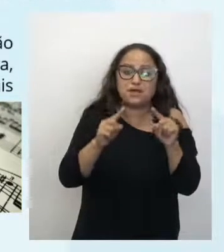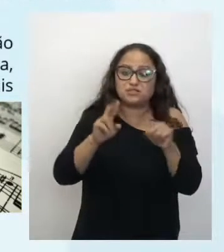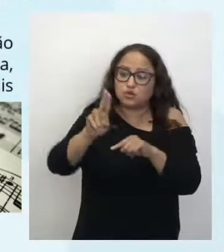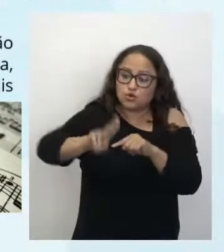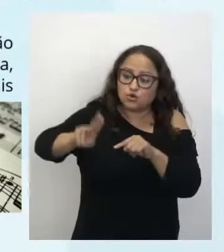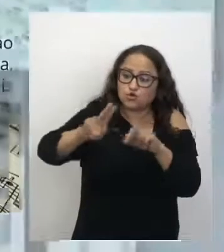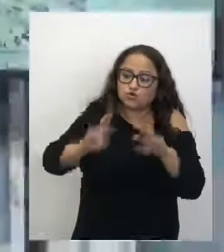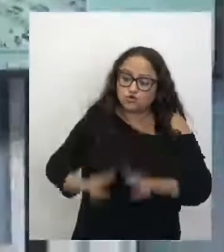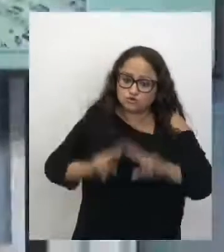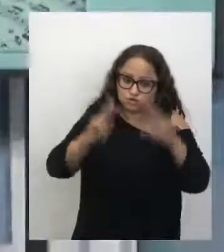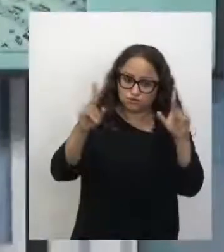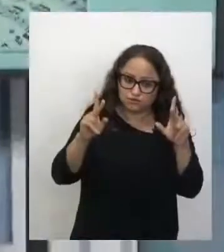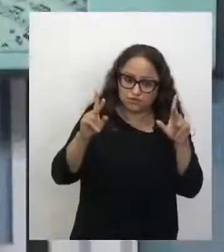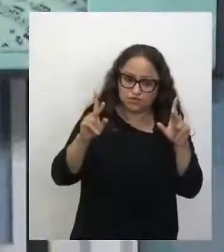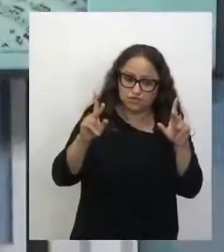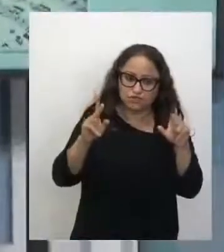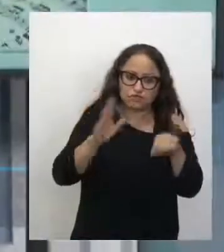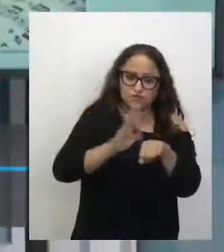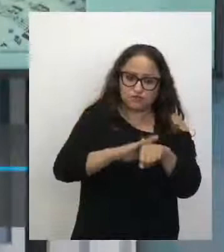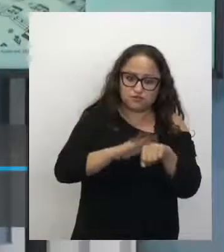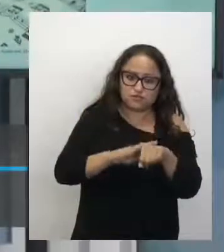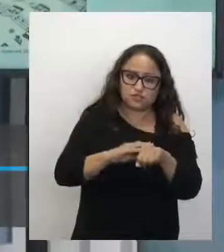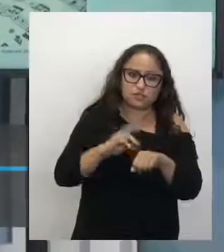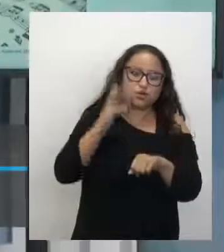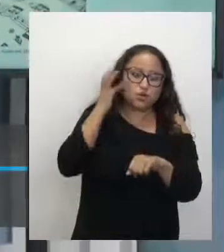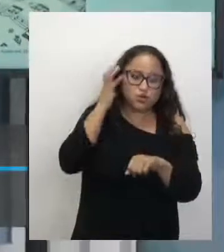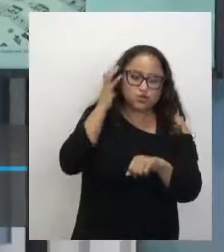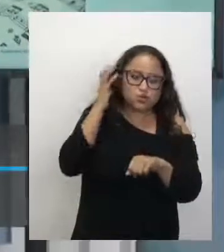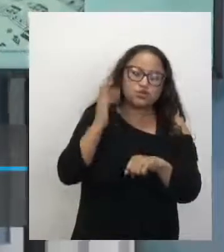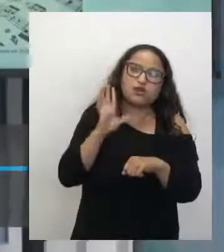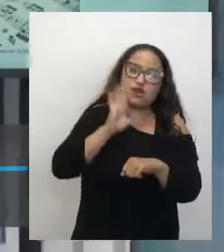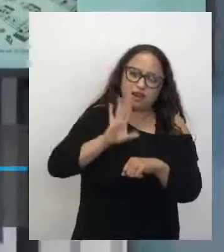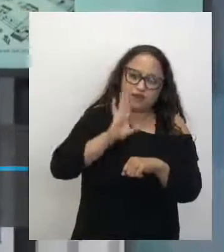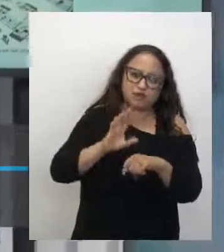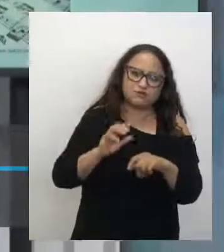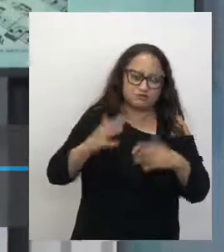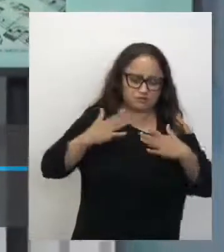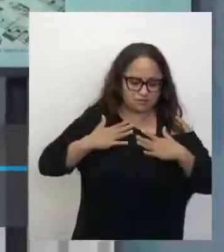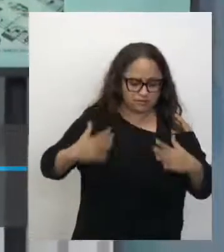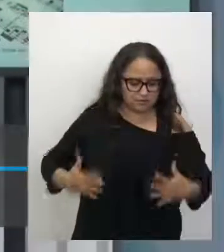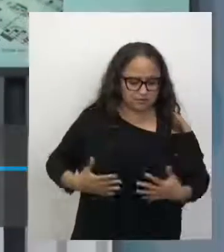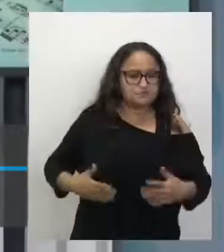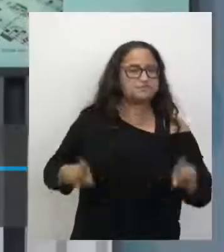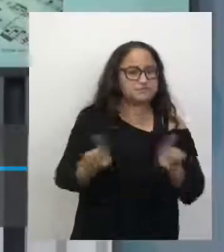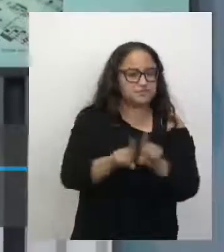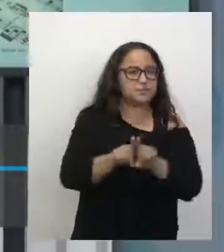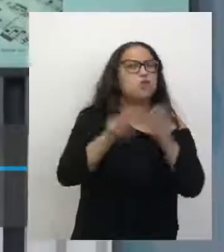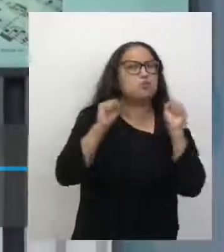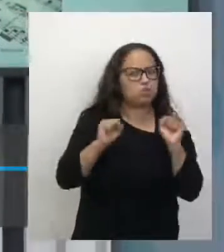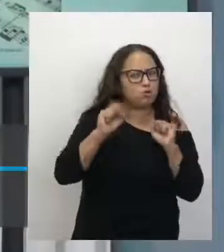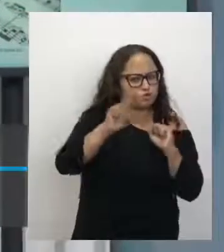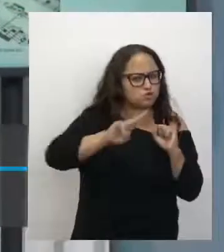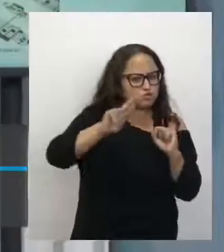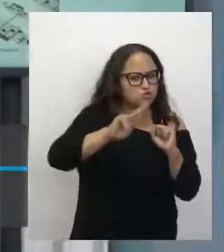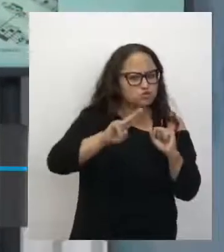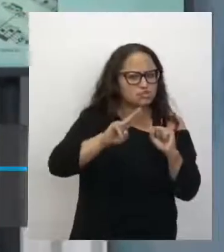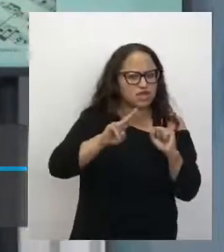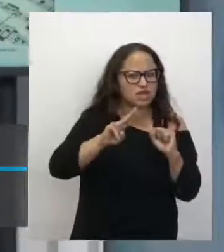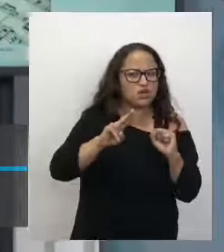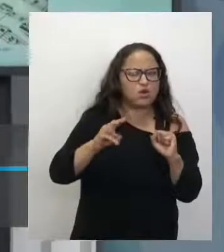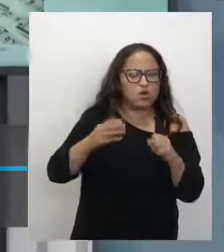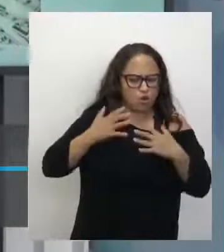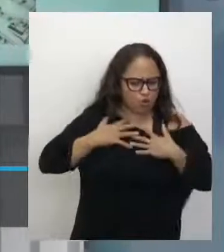acaba fazendo instrumentos com um som bem legal, tá bom? Percussão corporal, também uma ferramenta, né? Eu posso usar o meu próprio corpo para tirar sons,